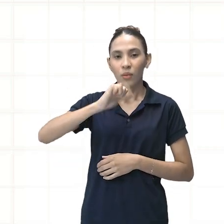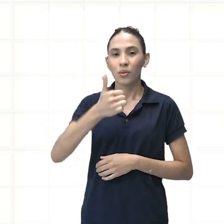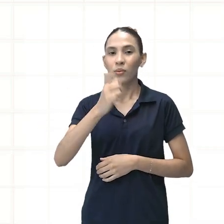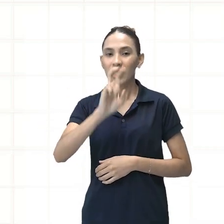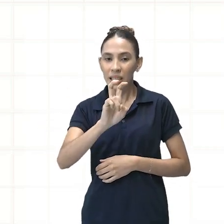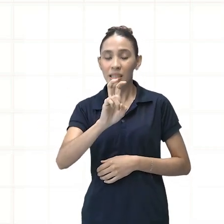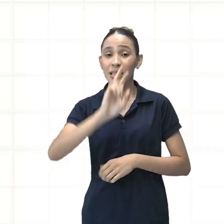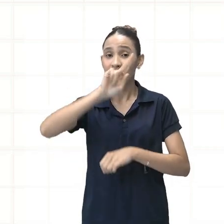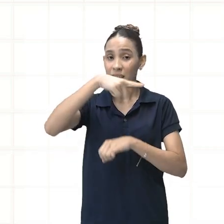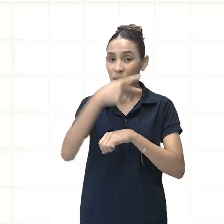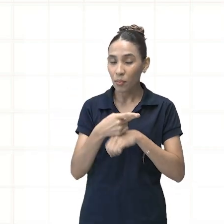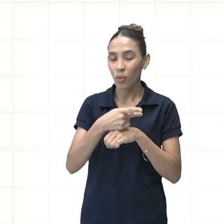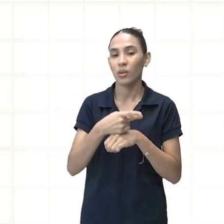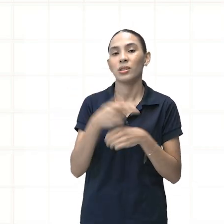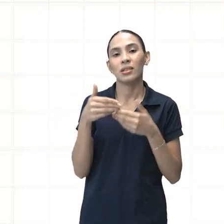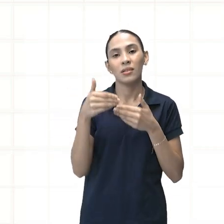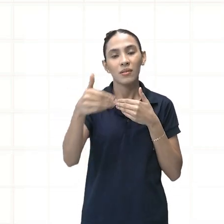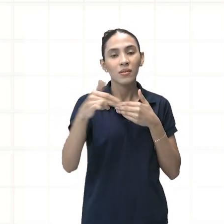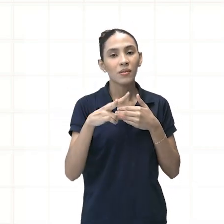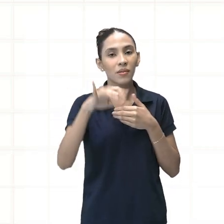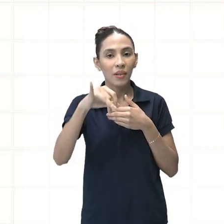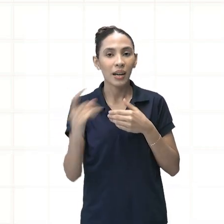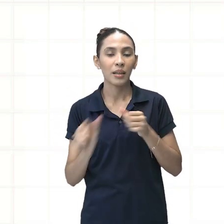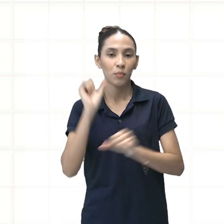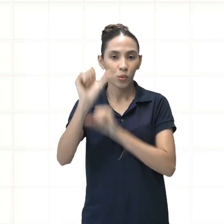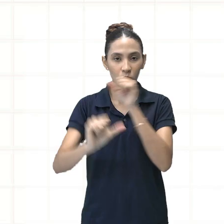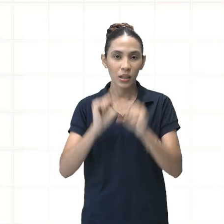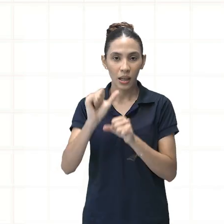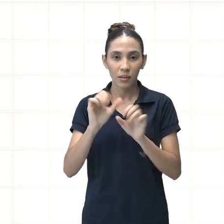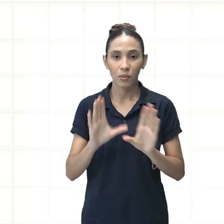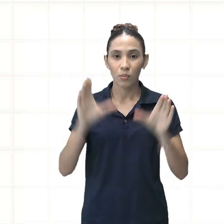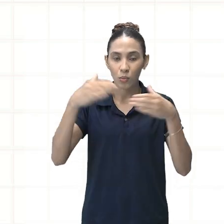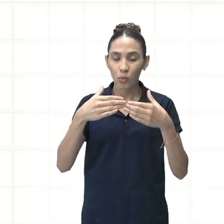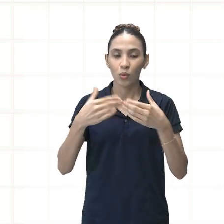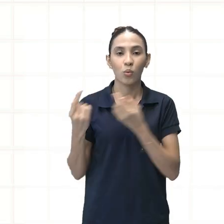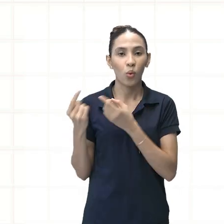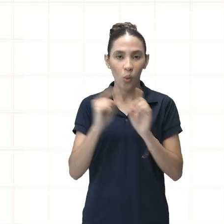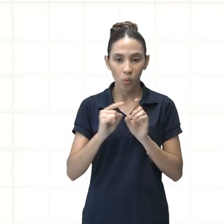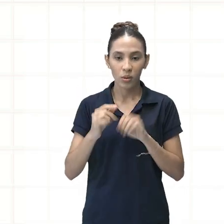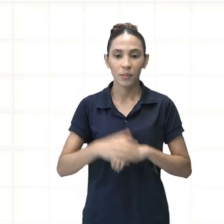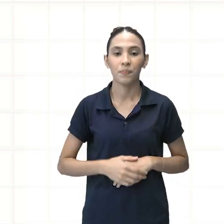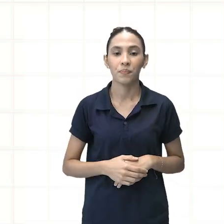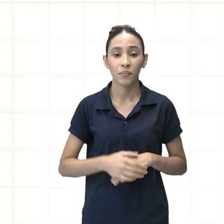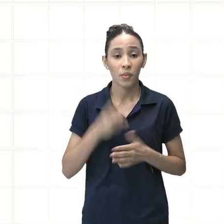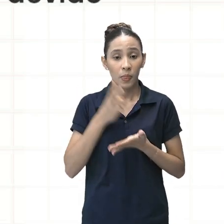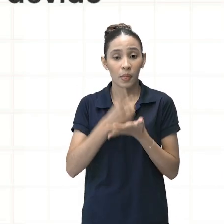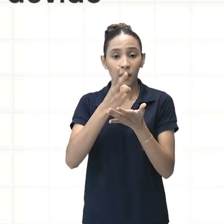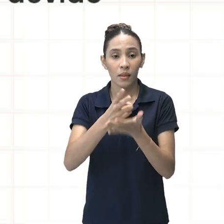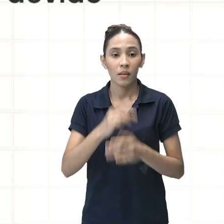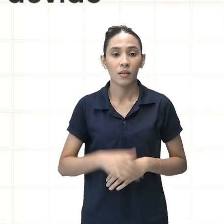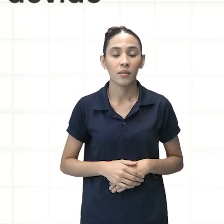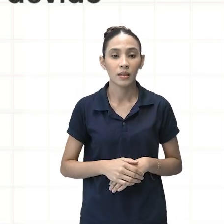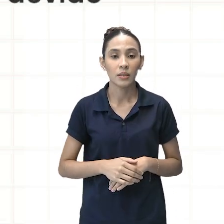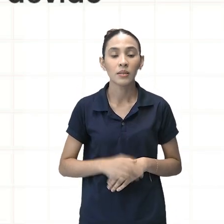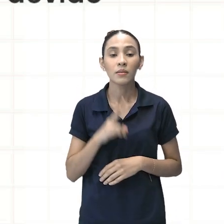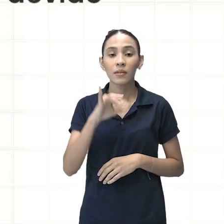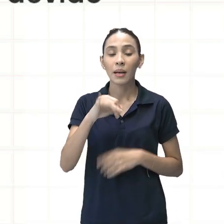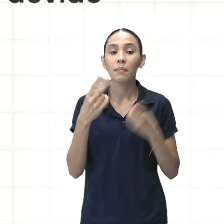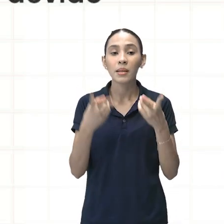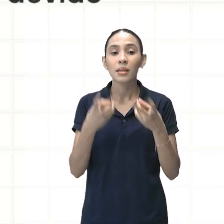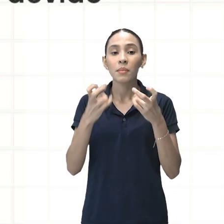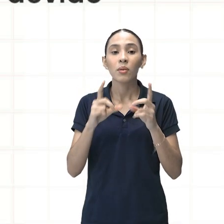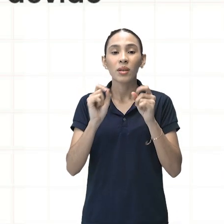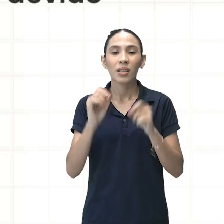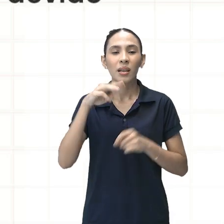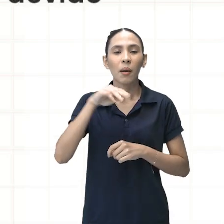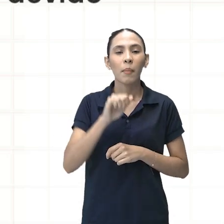1915. Depois dessa data, ela vai para o bloco rival, ok? Continuando, vamos observar agora